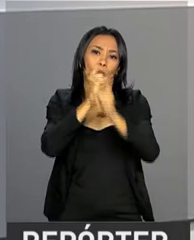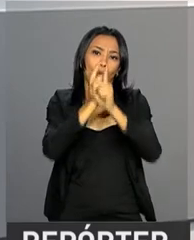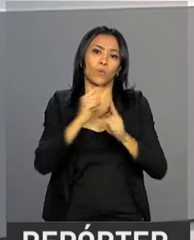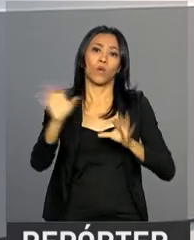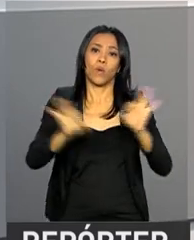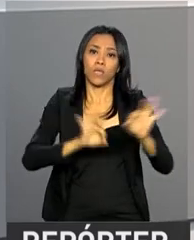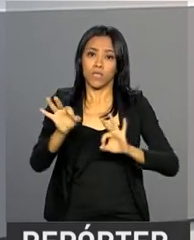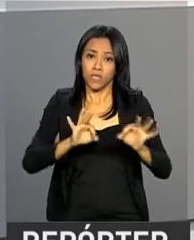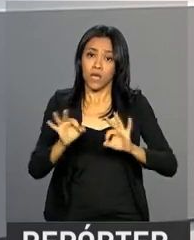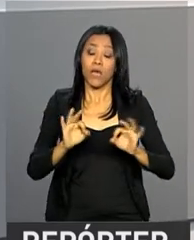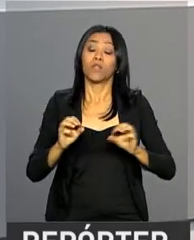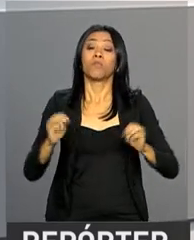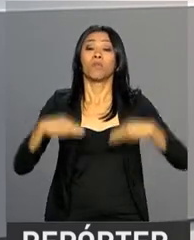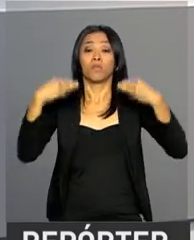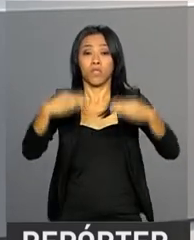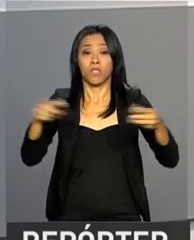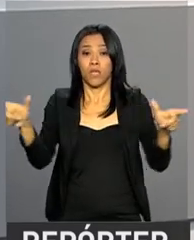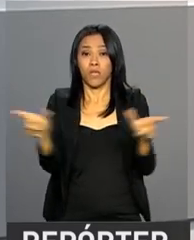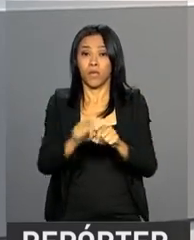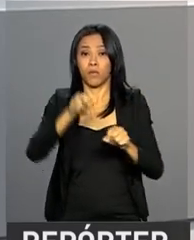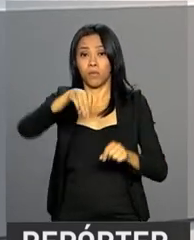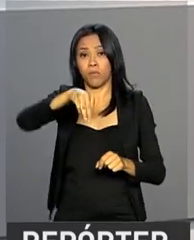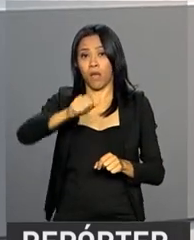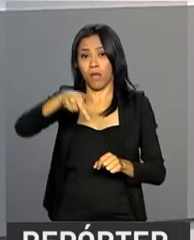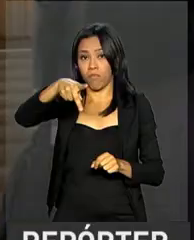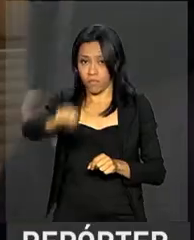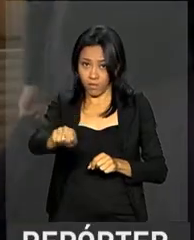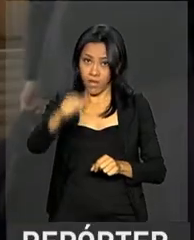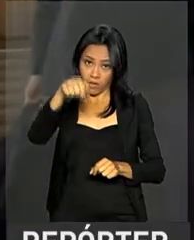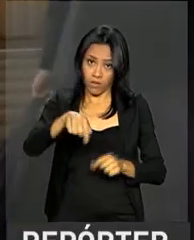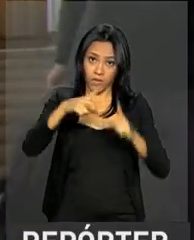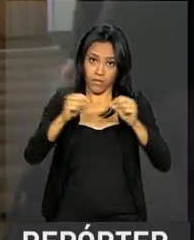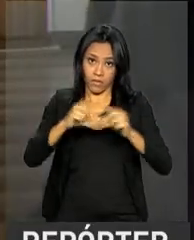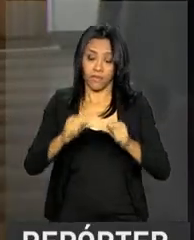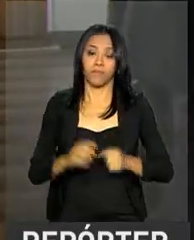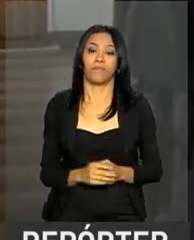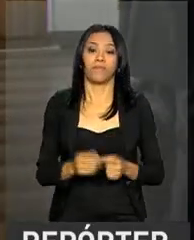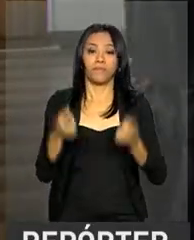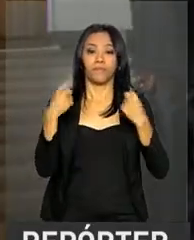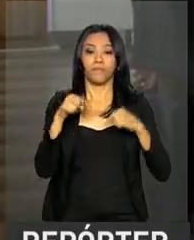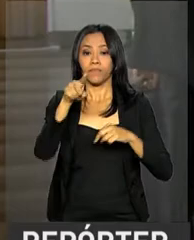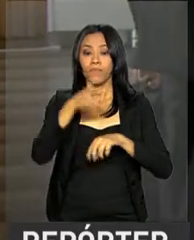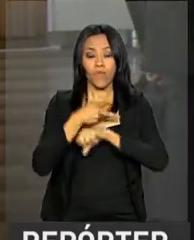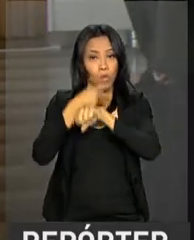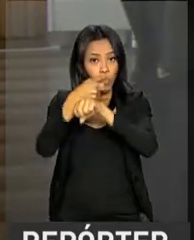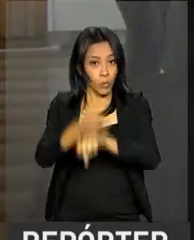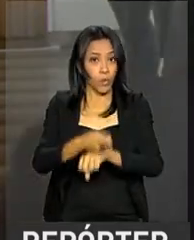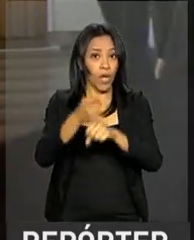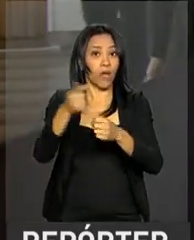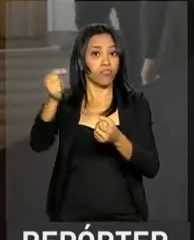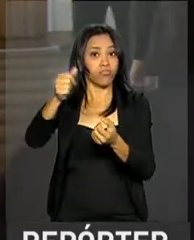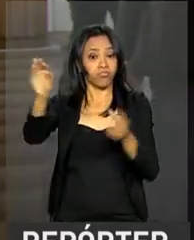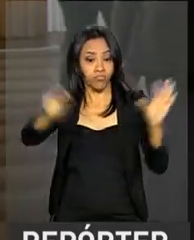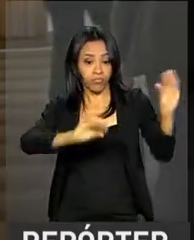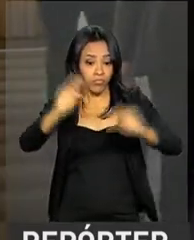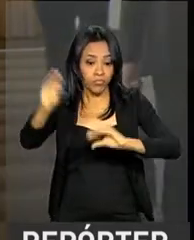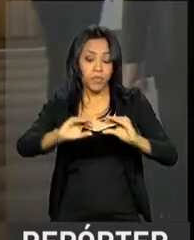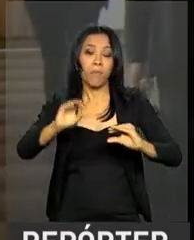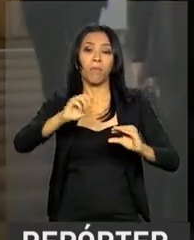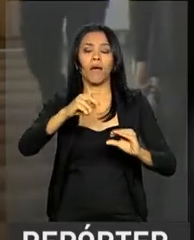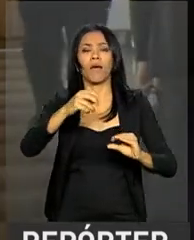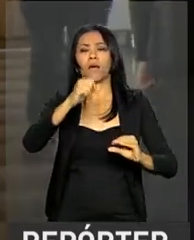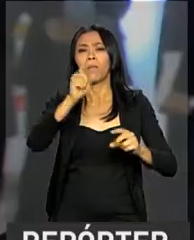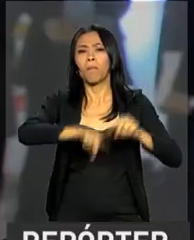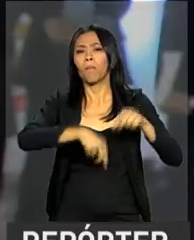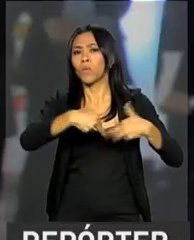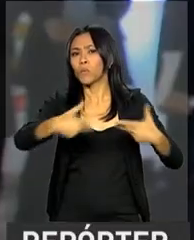pecuária e abastecimento aqui em brasília buscar investimentos para levar produtos nacionais a